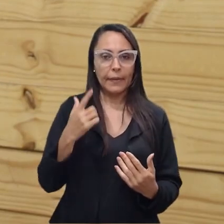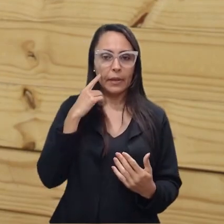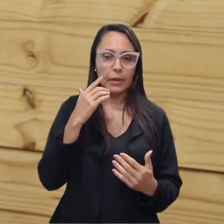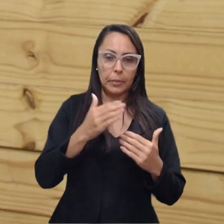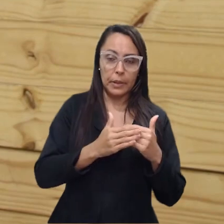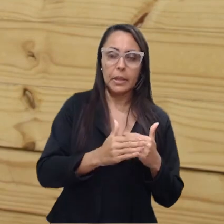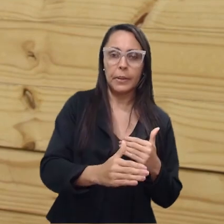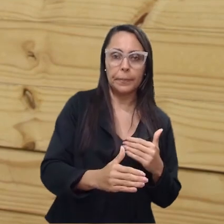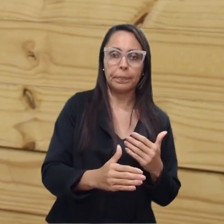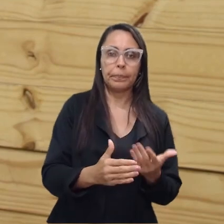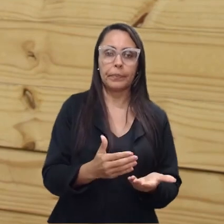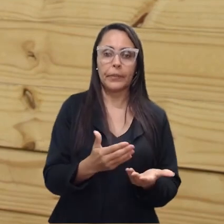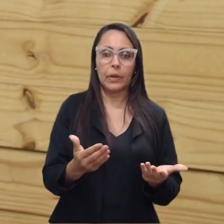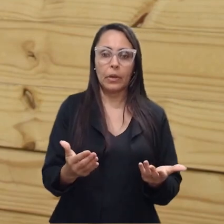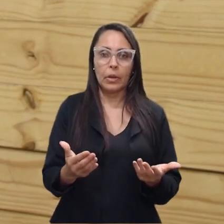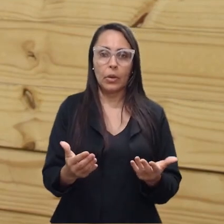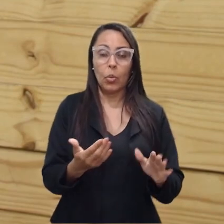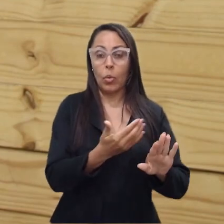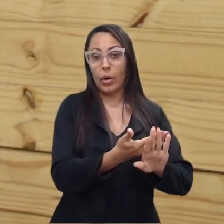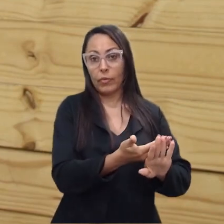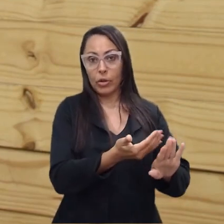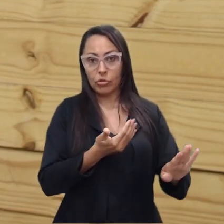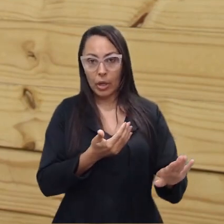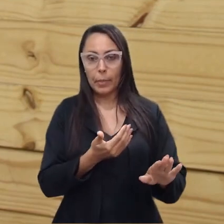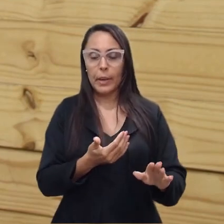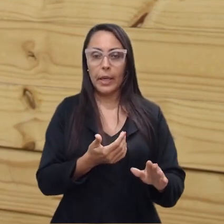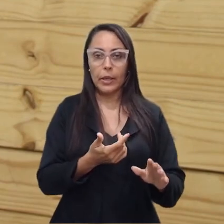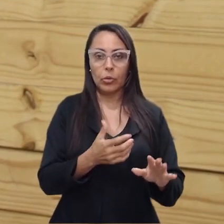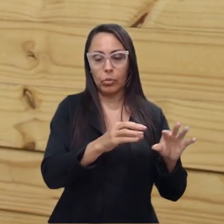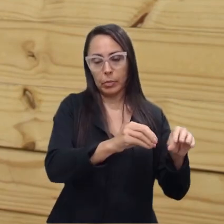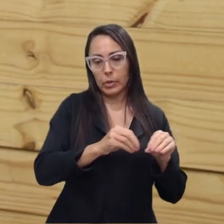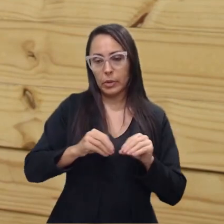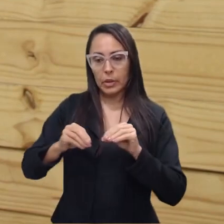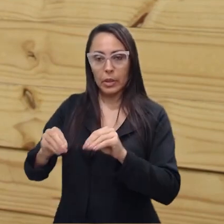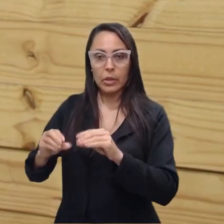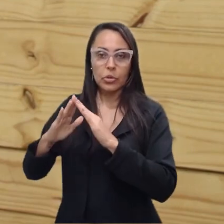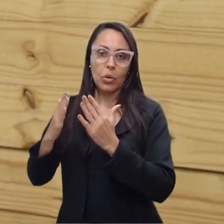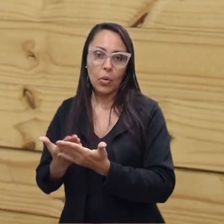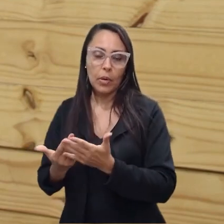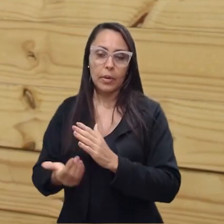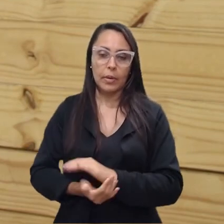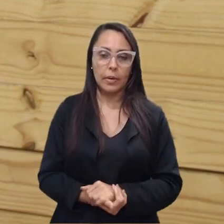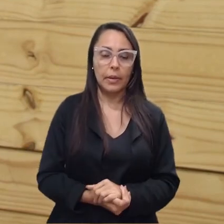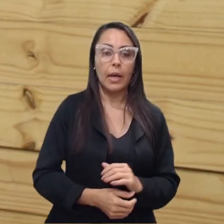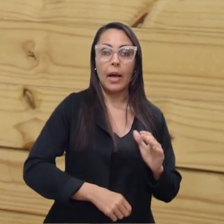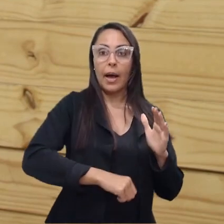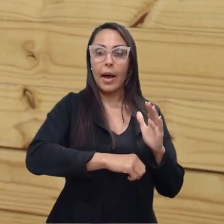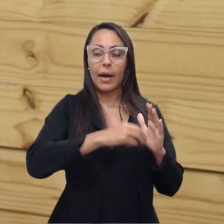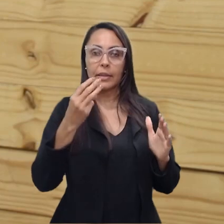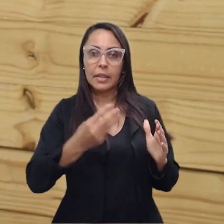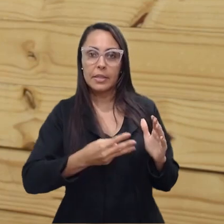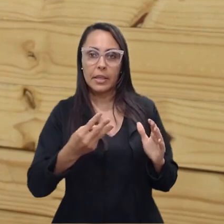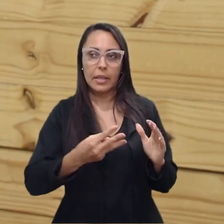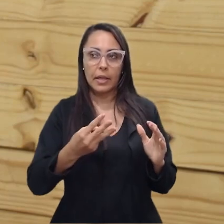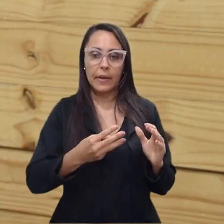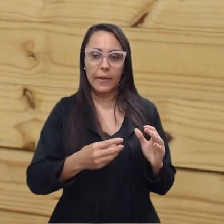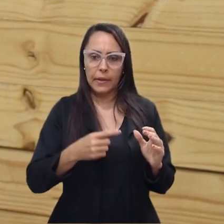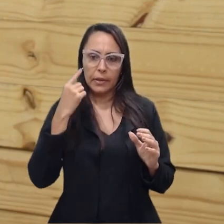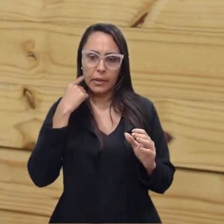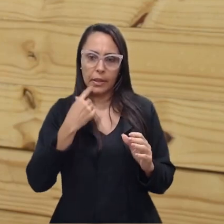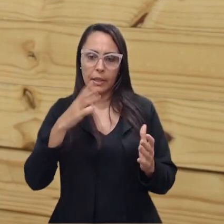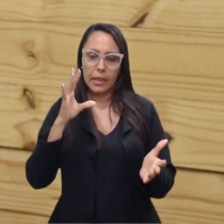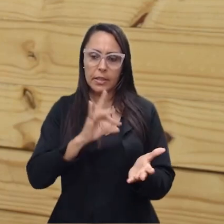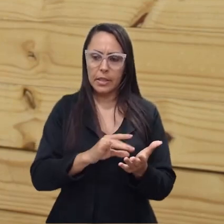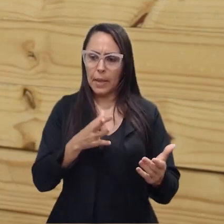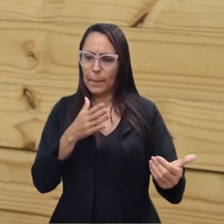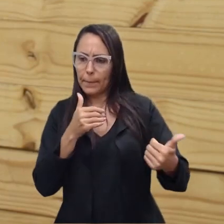origem, pode pedir o afastamento para uma outra unidade escolar. Qual a terceira? Aquele que tiver